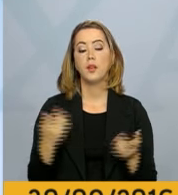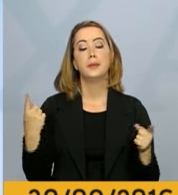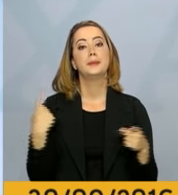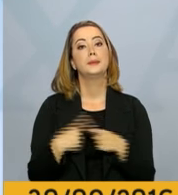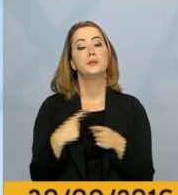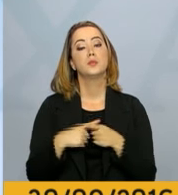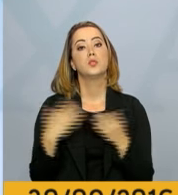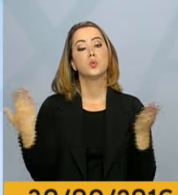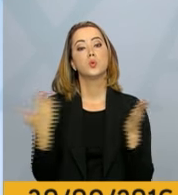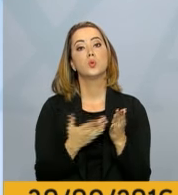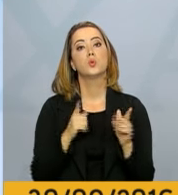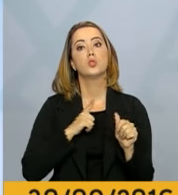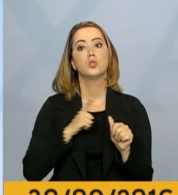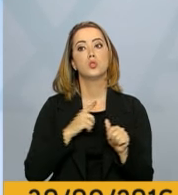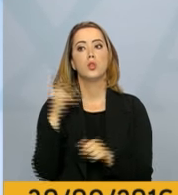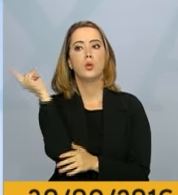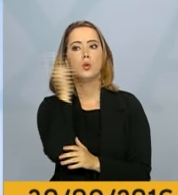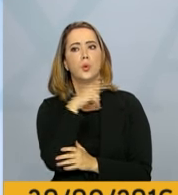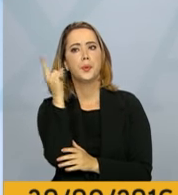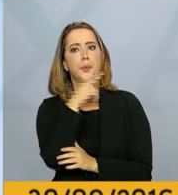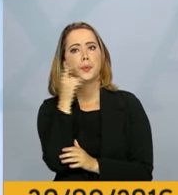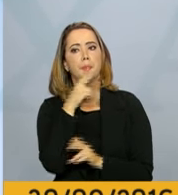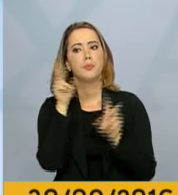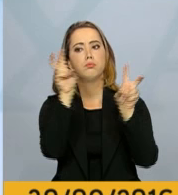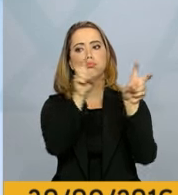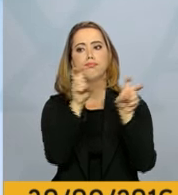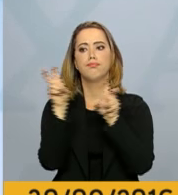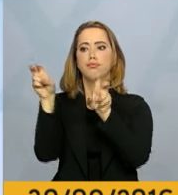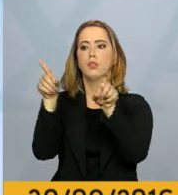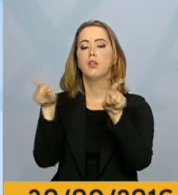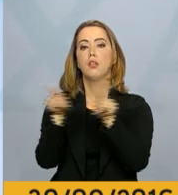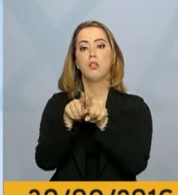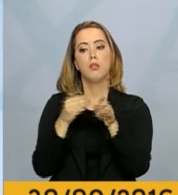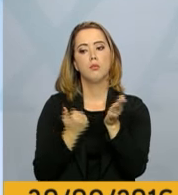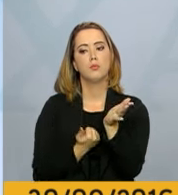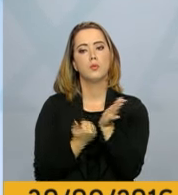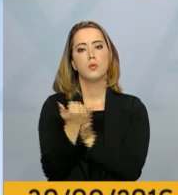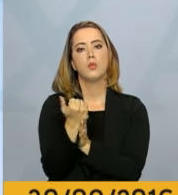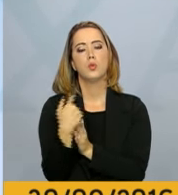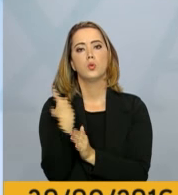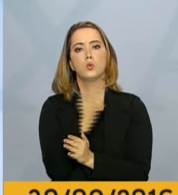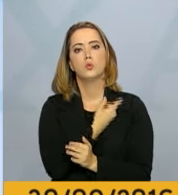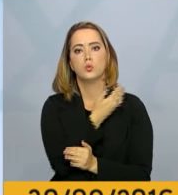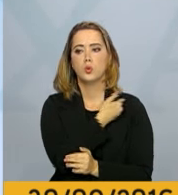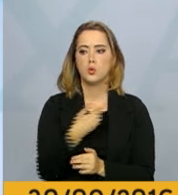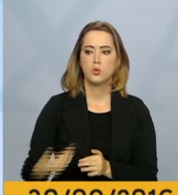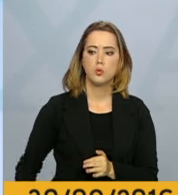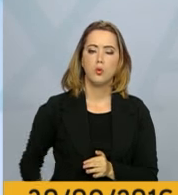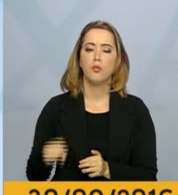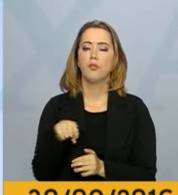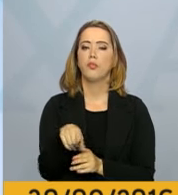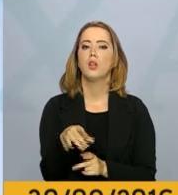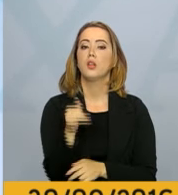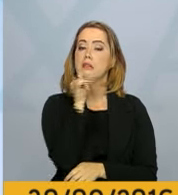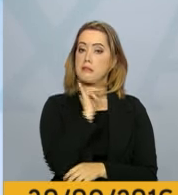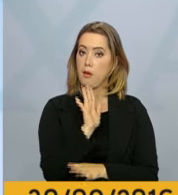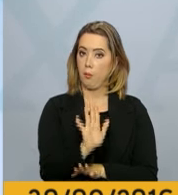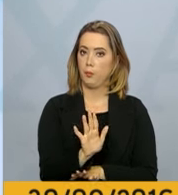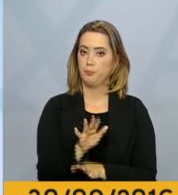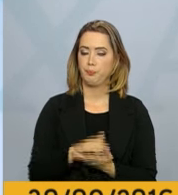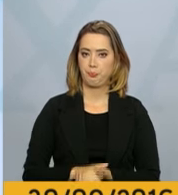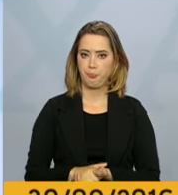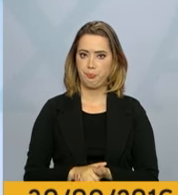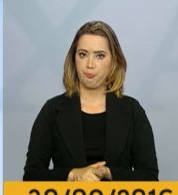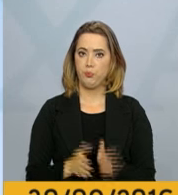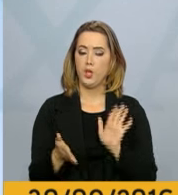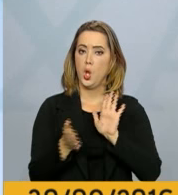Parlamento importantes e urgentes matérias, também de iniciativa do nosso governo, nesse breve período. Por exemplo, o projeto de lei